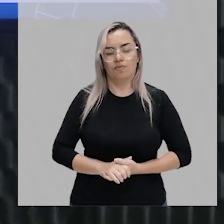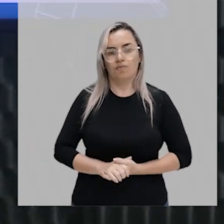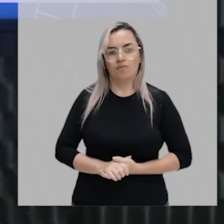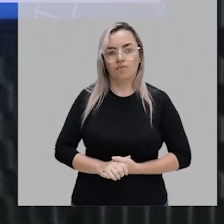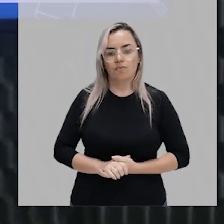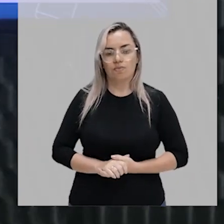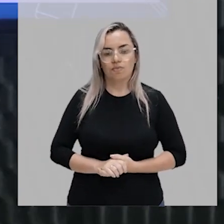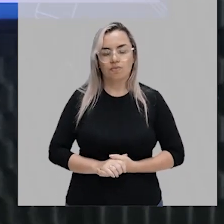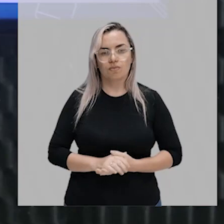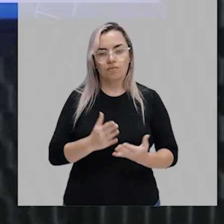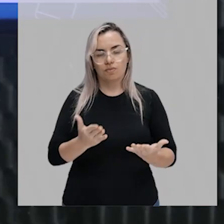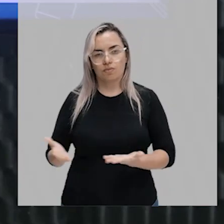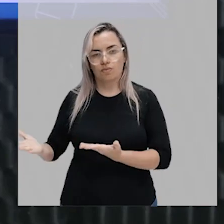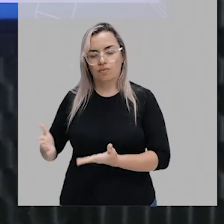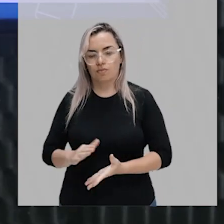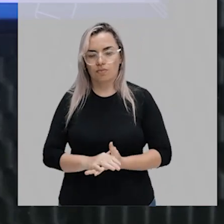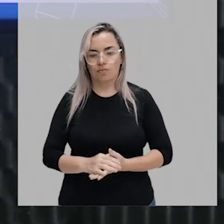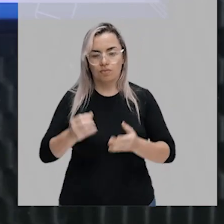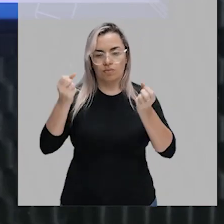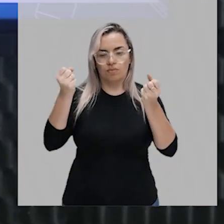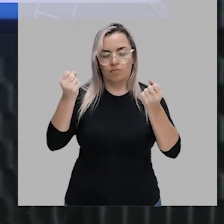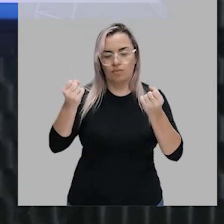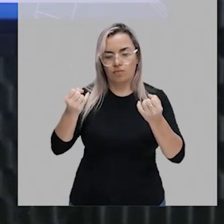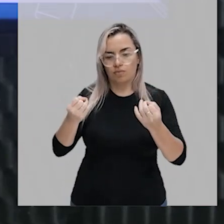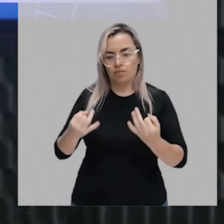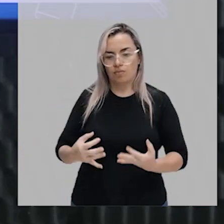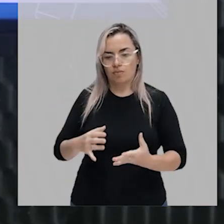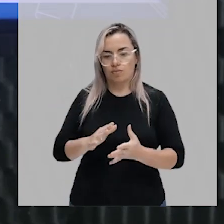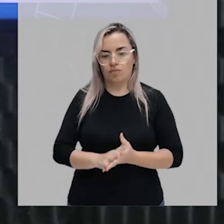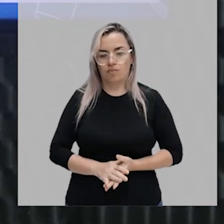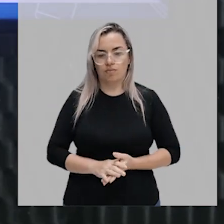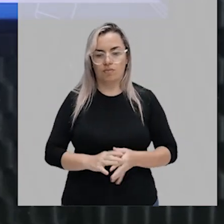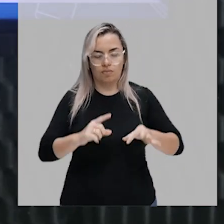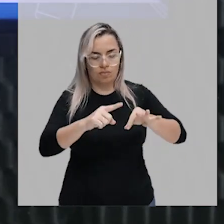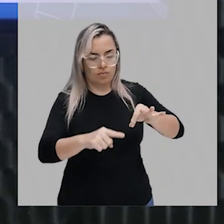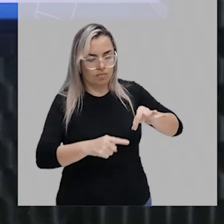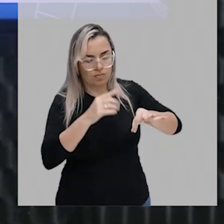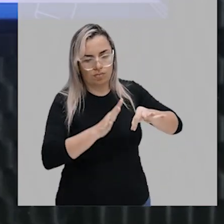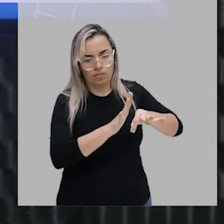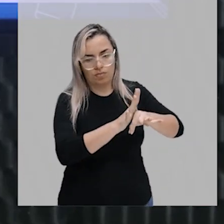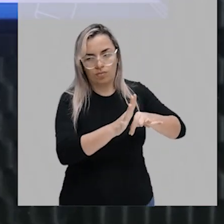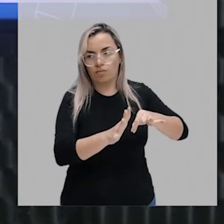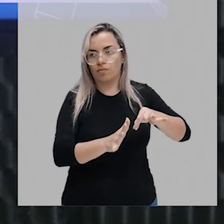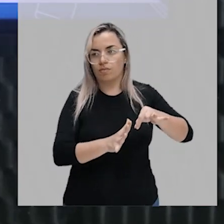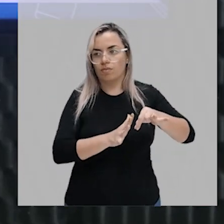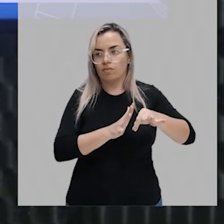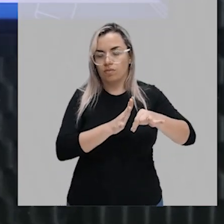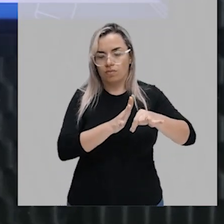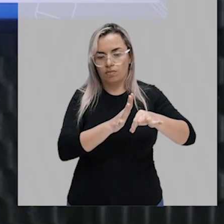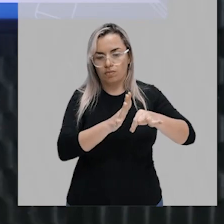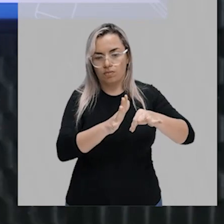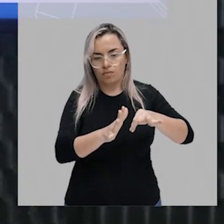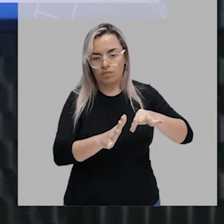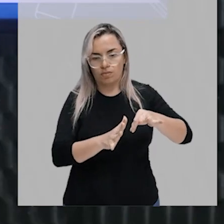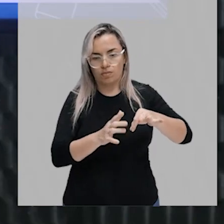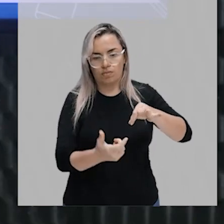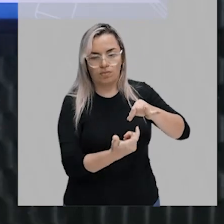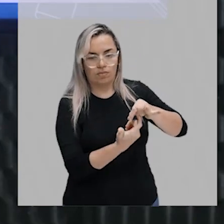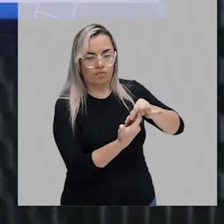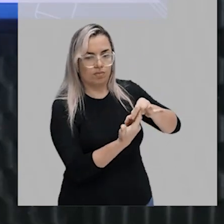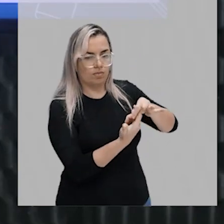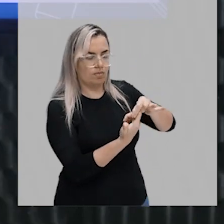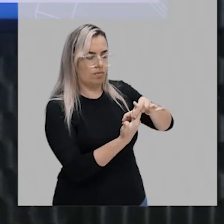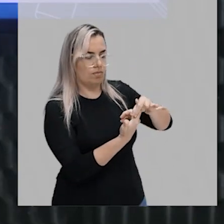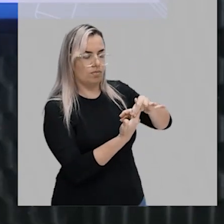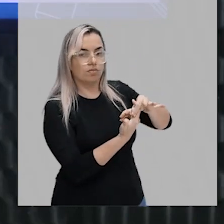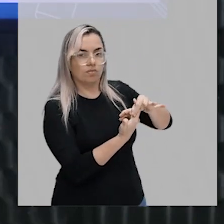Então, falando aqui, pessoal, da parte externa, eu me esqueci até de mencionar, ó. Aqui, essa região aqui, ó, esse órgãozinho é o clitóris,